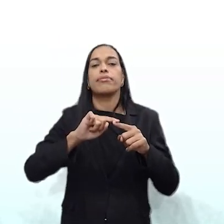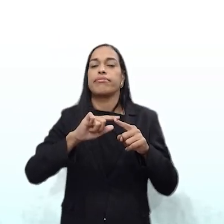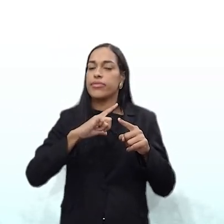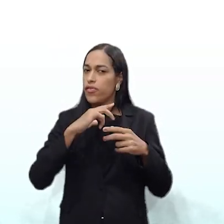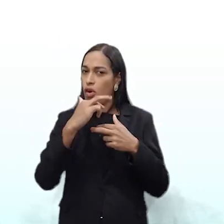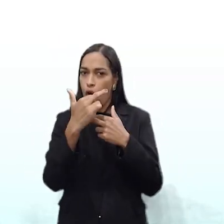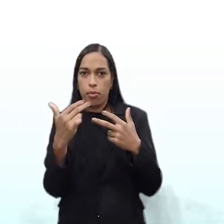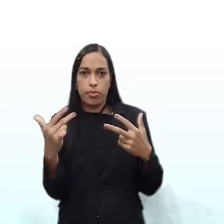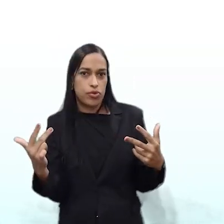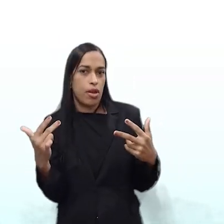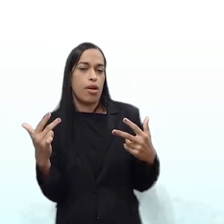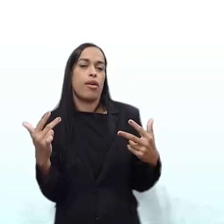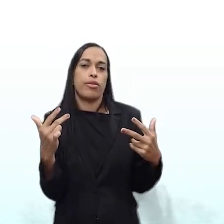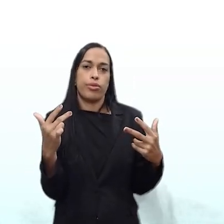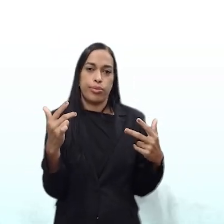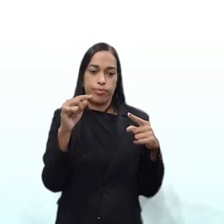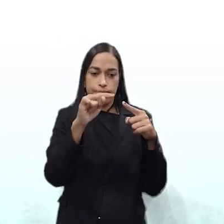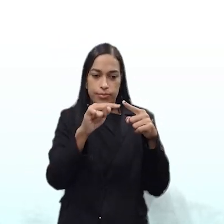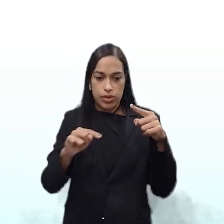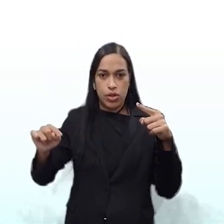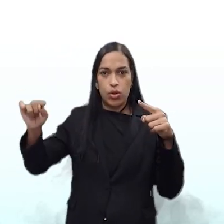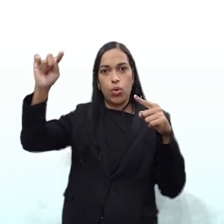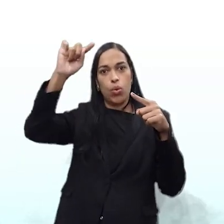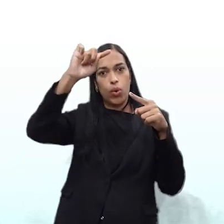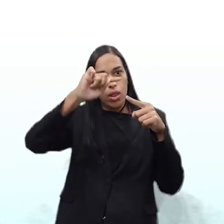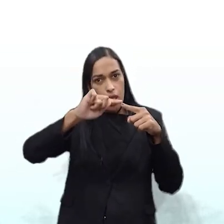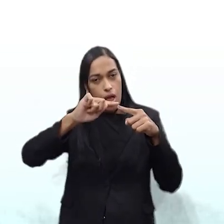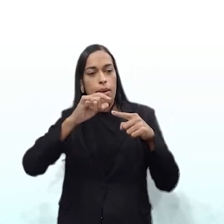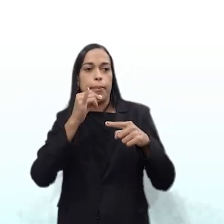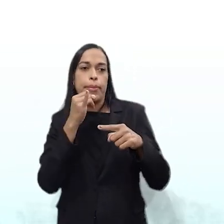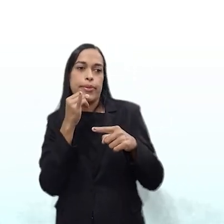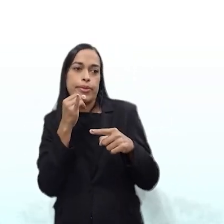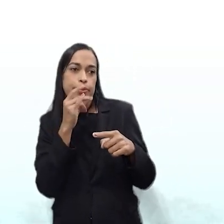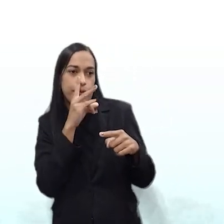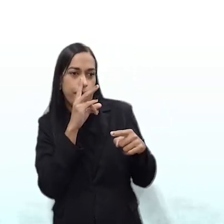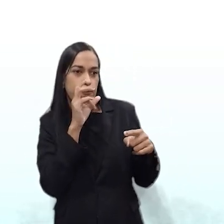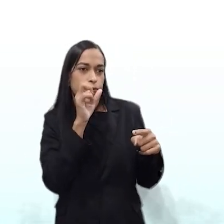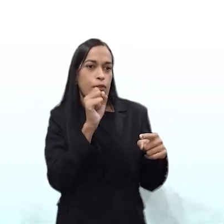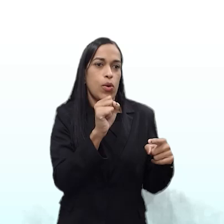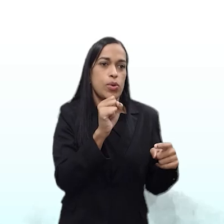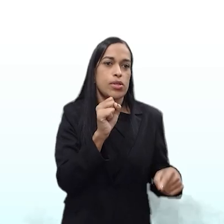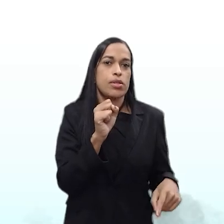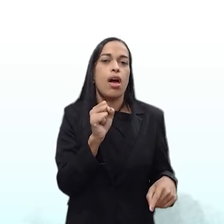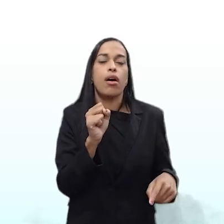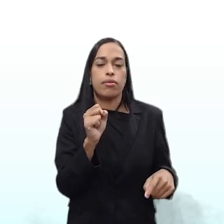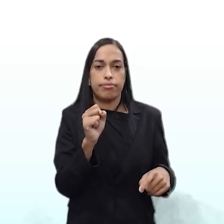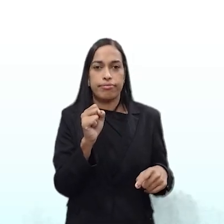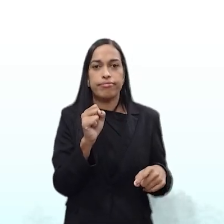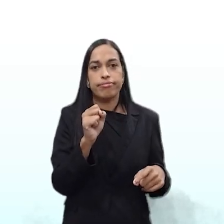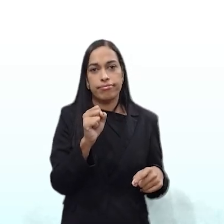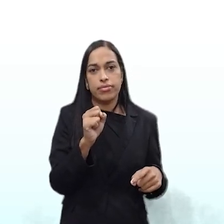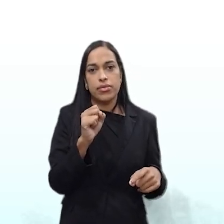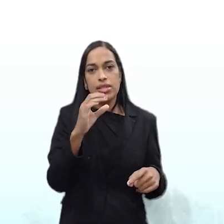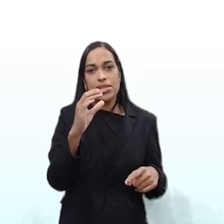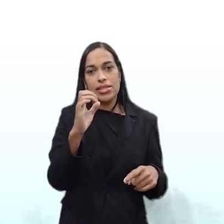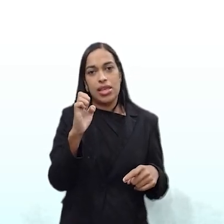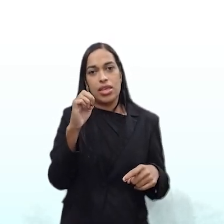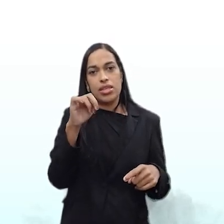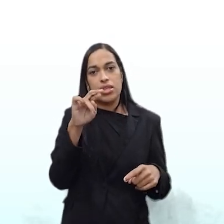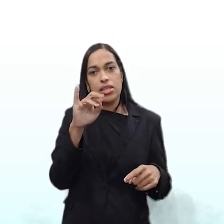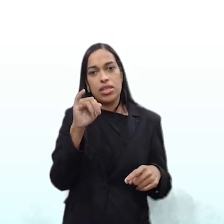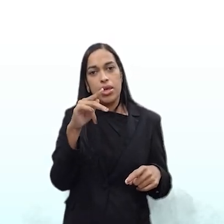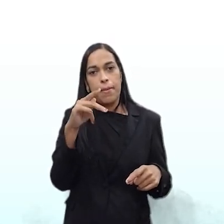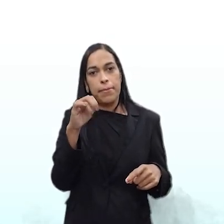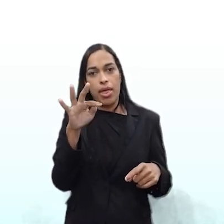um objeto que esteja na trajetória circular, ao invés de você dizer força resultante, você vai chamar de força centrípeta, que